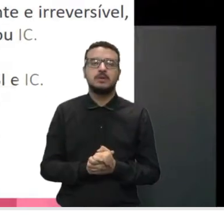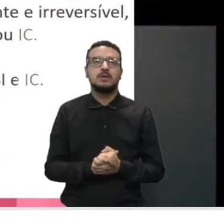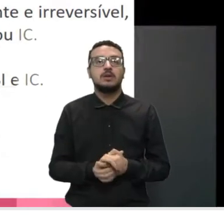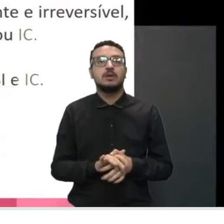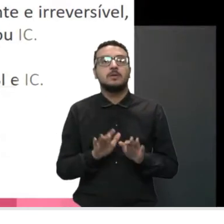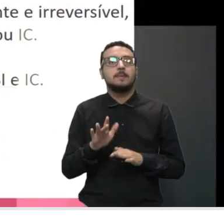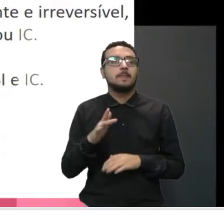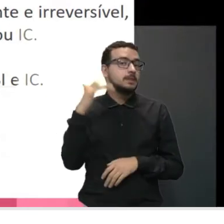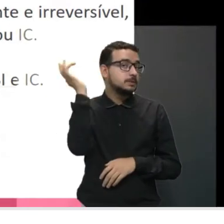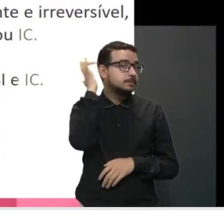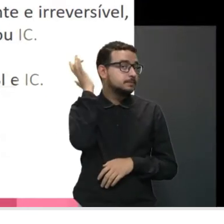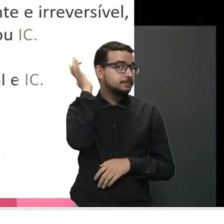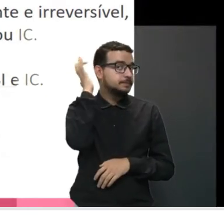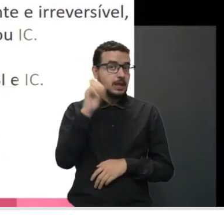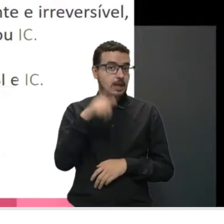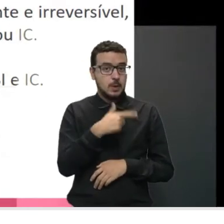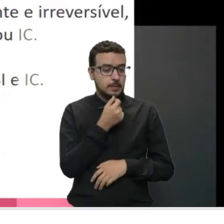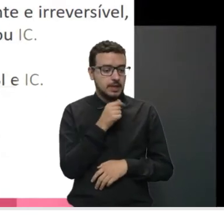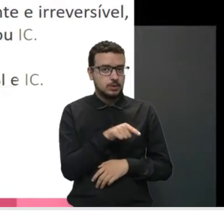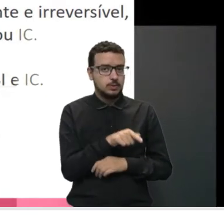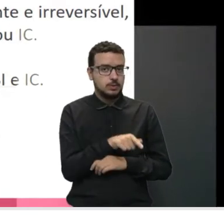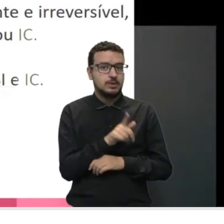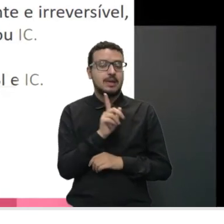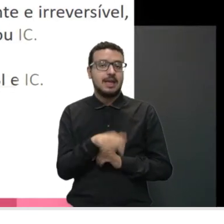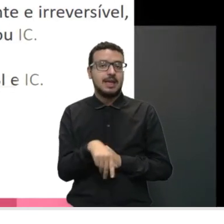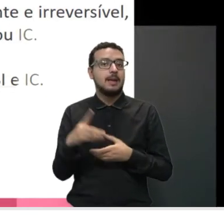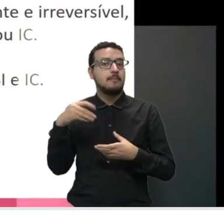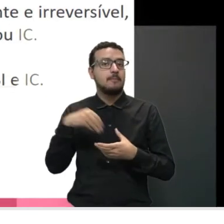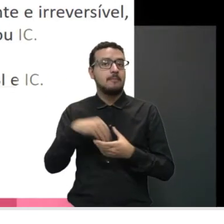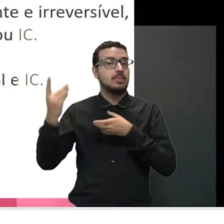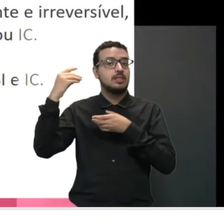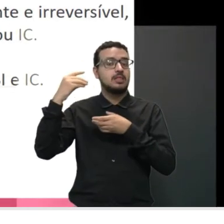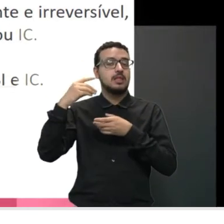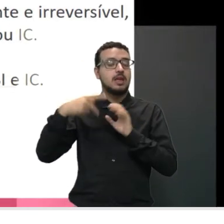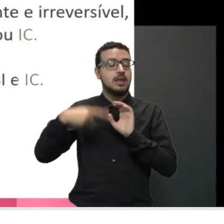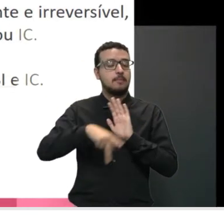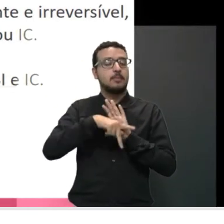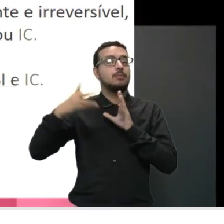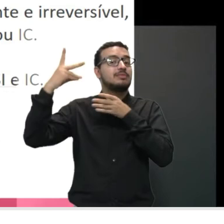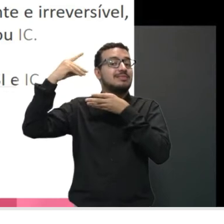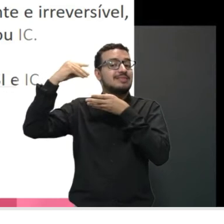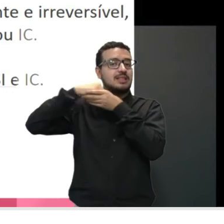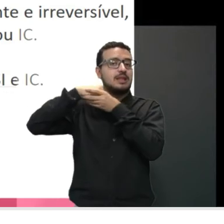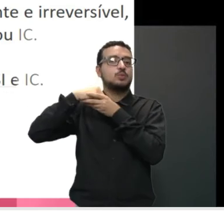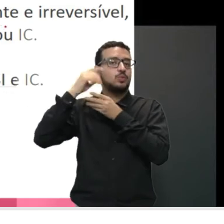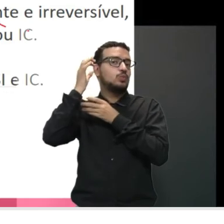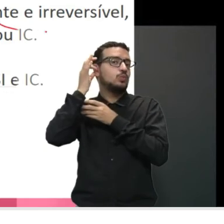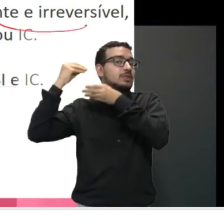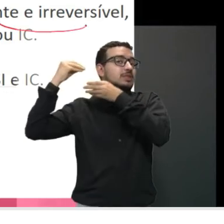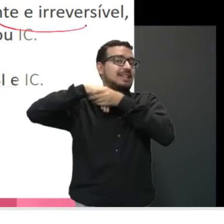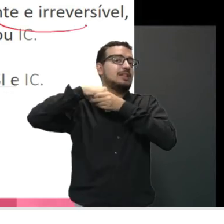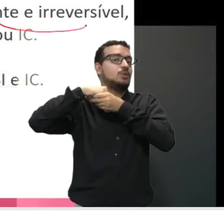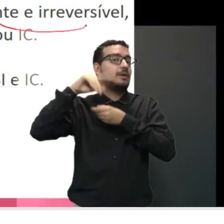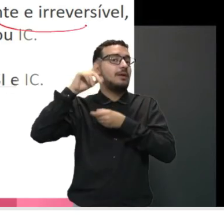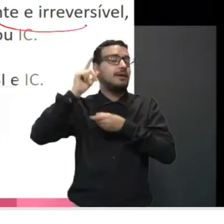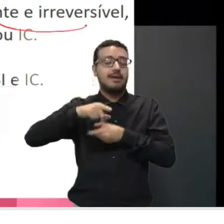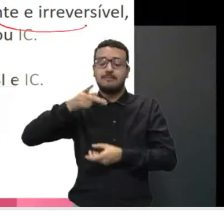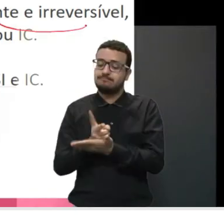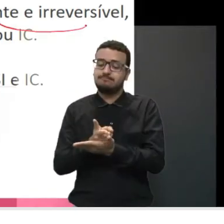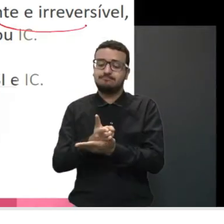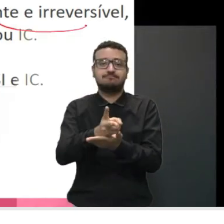na orelha interna, ela é permanente e irreversível, certo? Mas ela pode